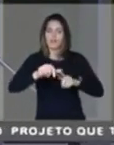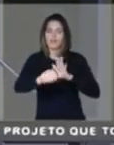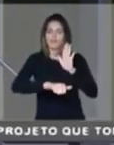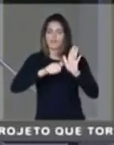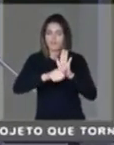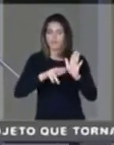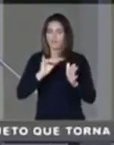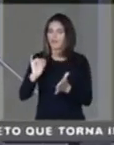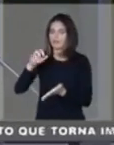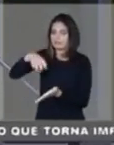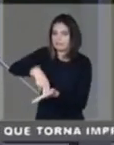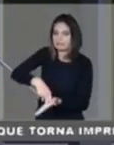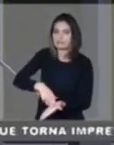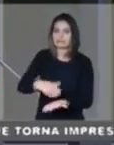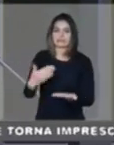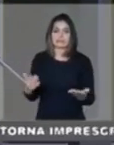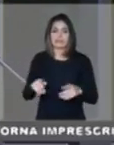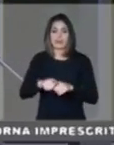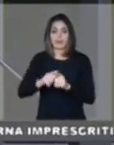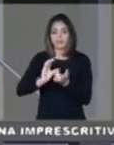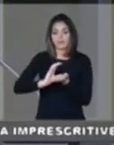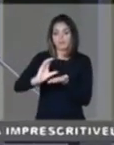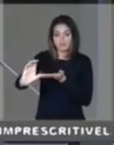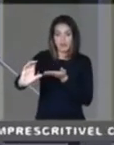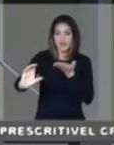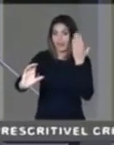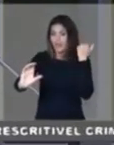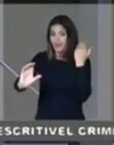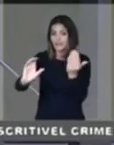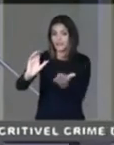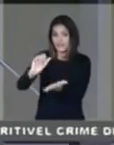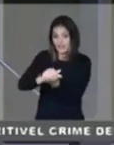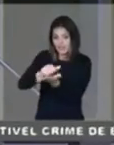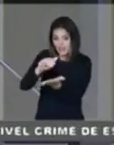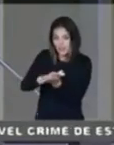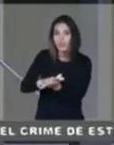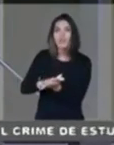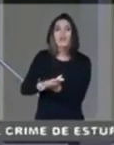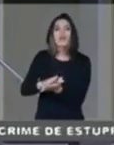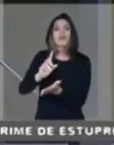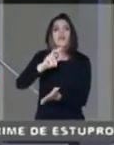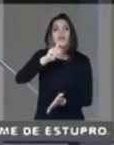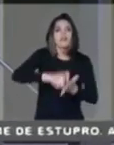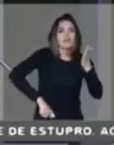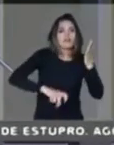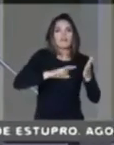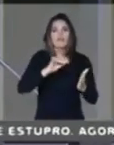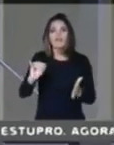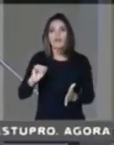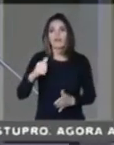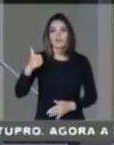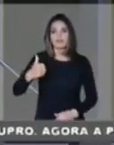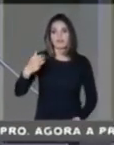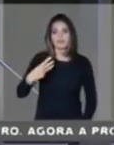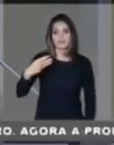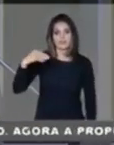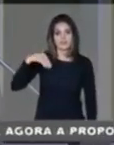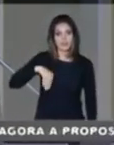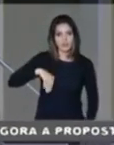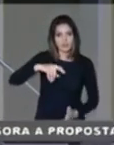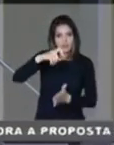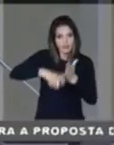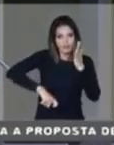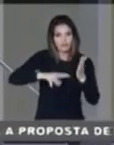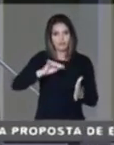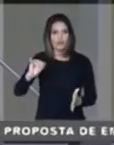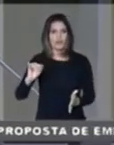até naquelas verbas indenizatórias que eram assim consideradas, cobrando imposto até de 13º.